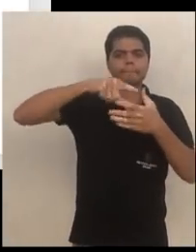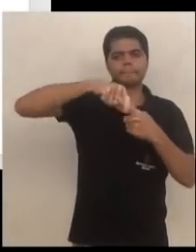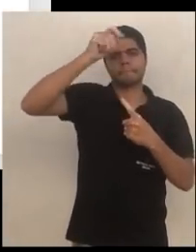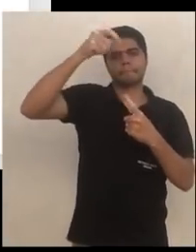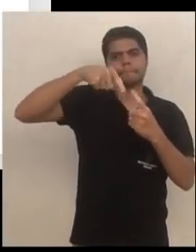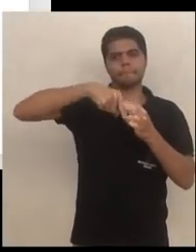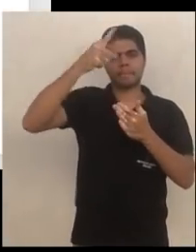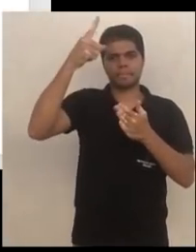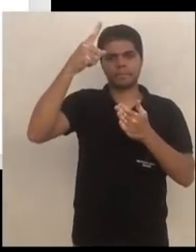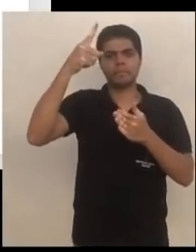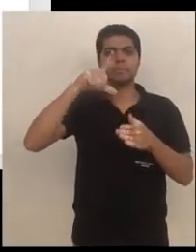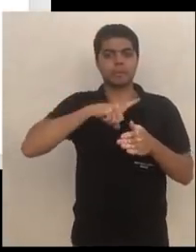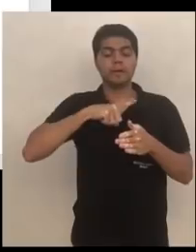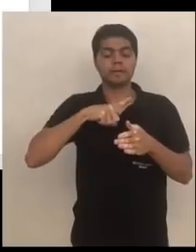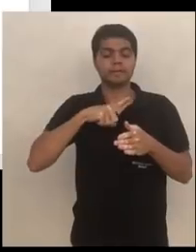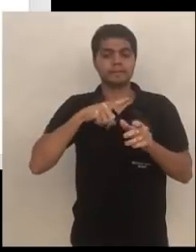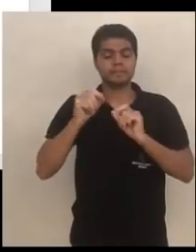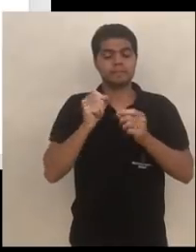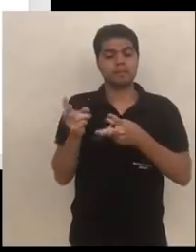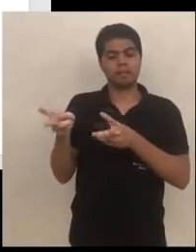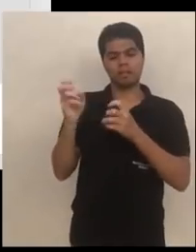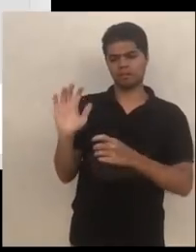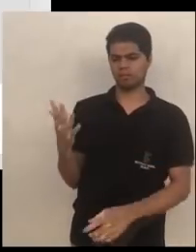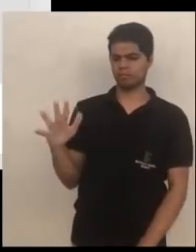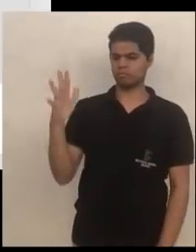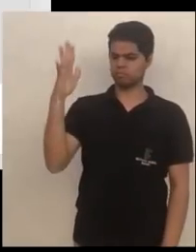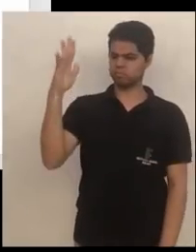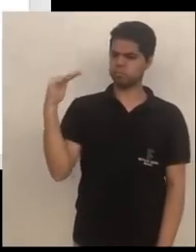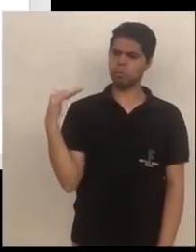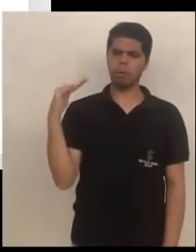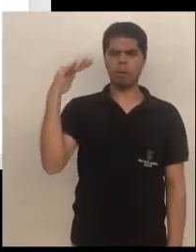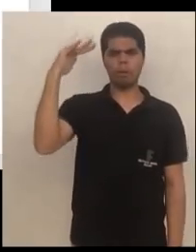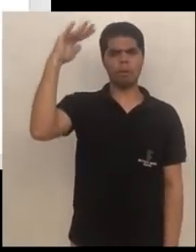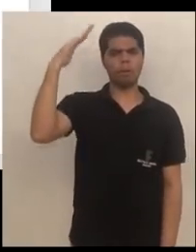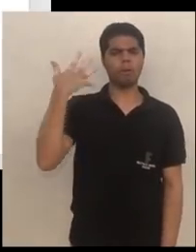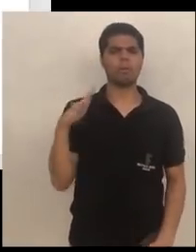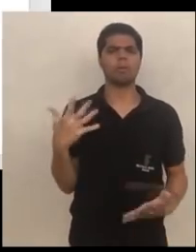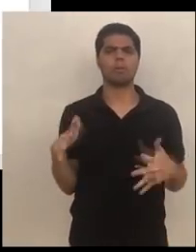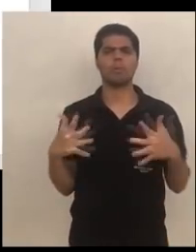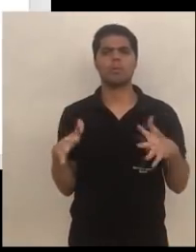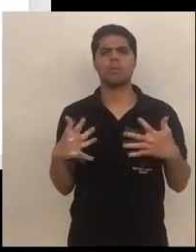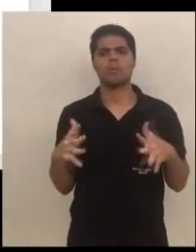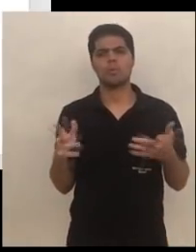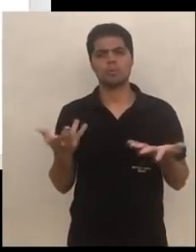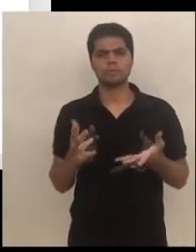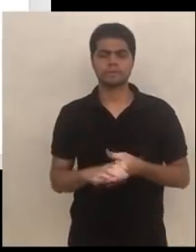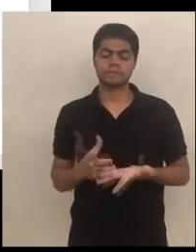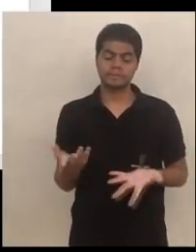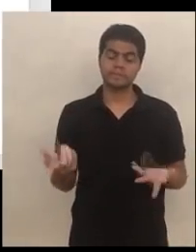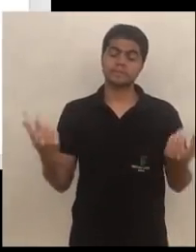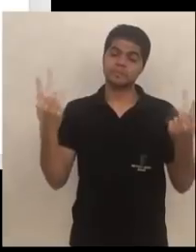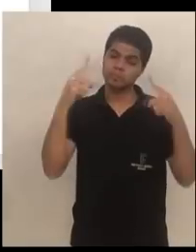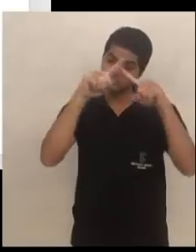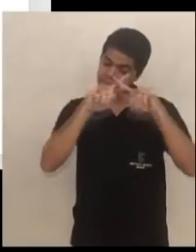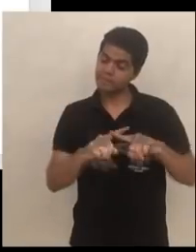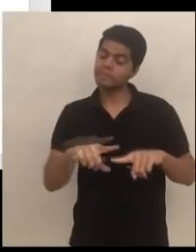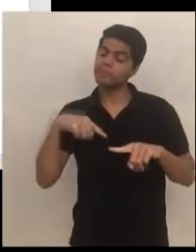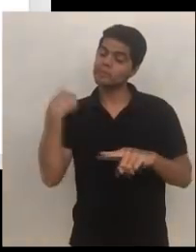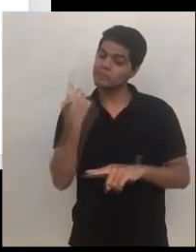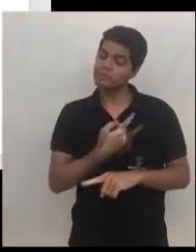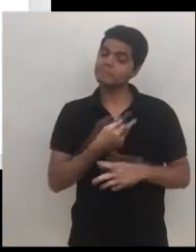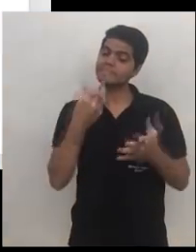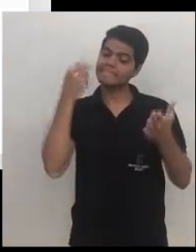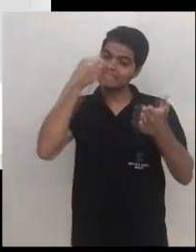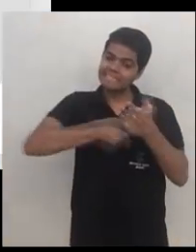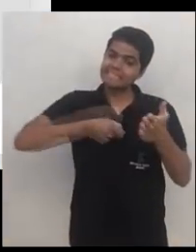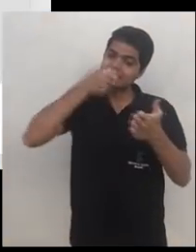compraram por conta do preço. Acham o preço um pouco elevado. Mas esse é um outro desafio que a gente tem que trabalhar nesse sentido que eu